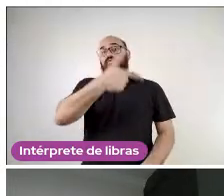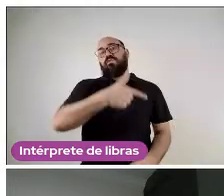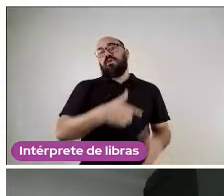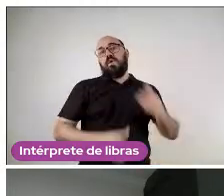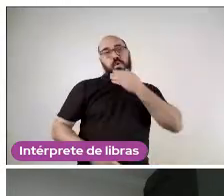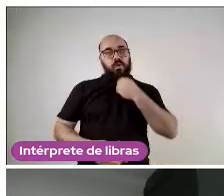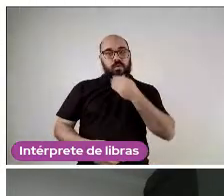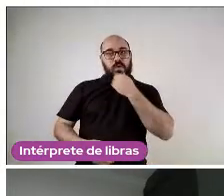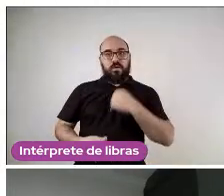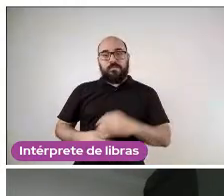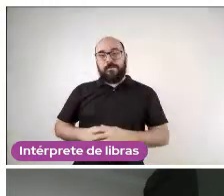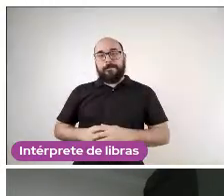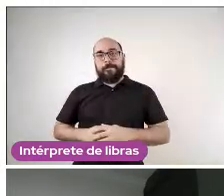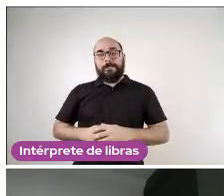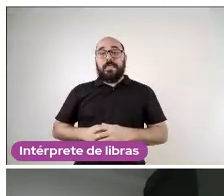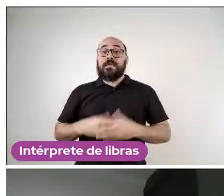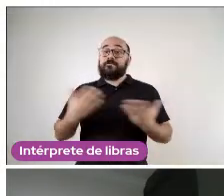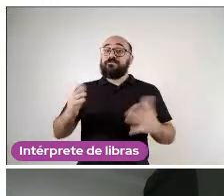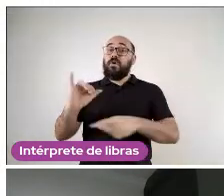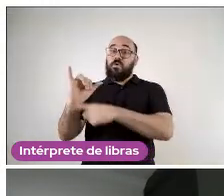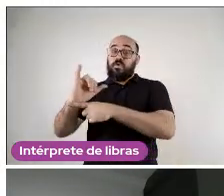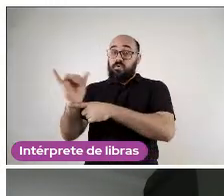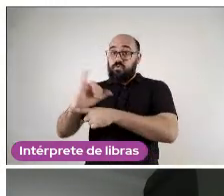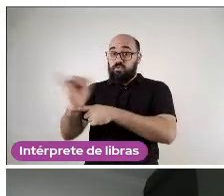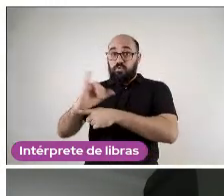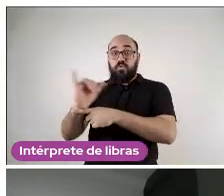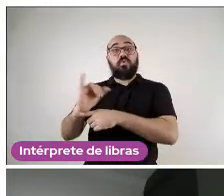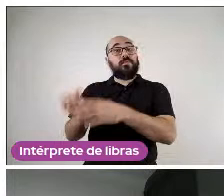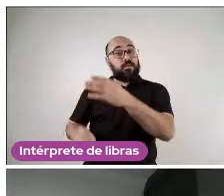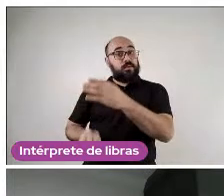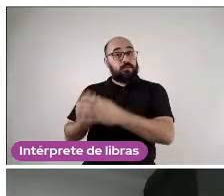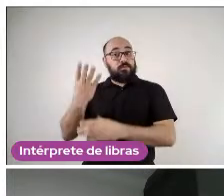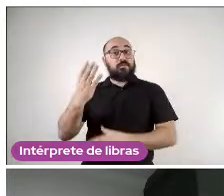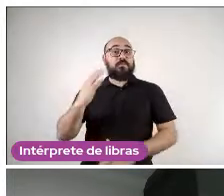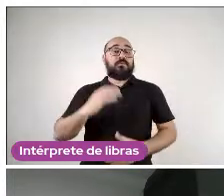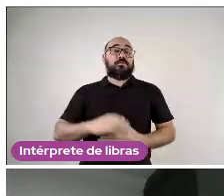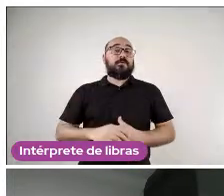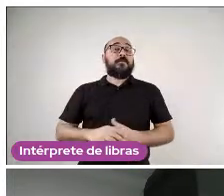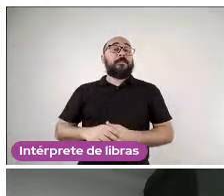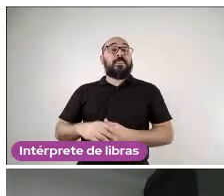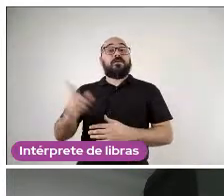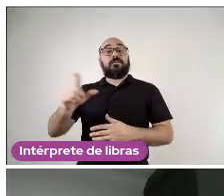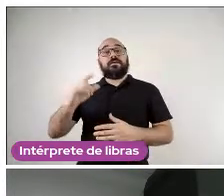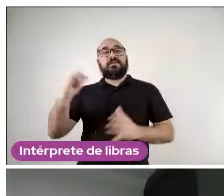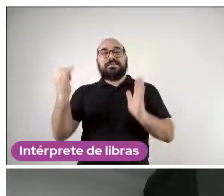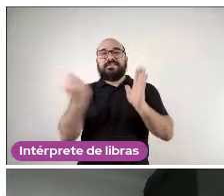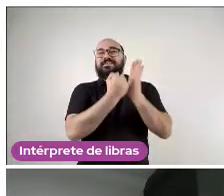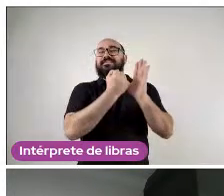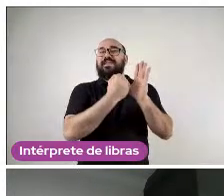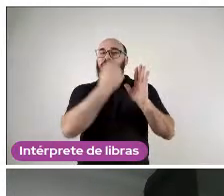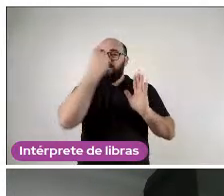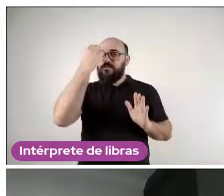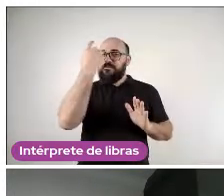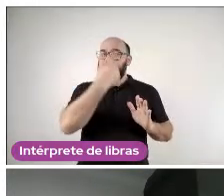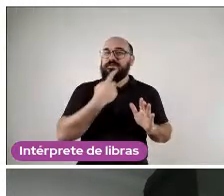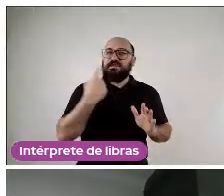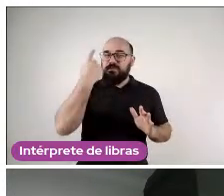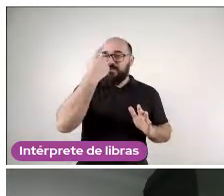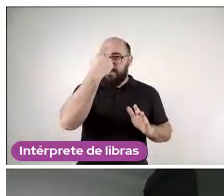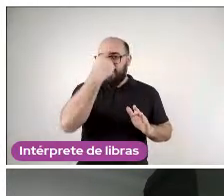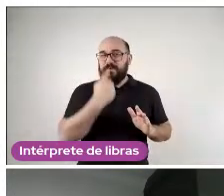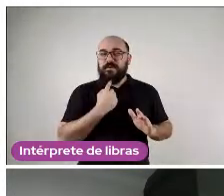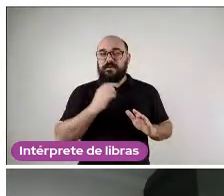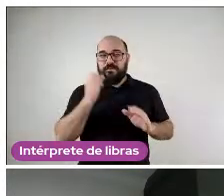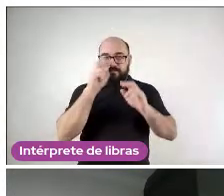partir dali, criou-se um canal do YouTube, além da página na internet, uma identidade visual da década da Ciência Oceânica Brasil, e